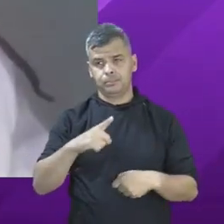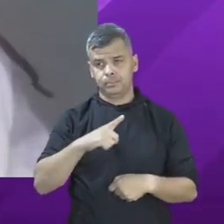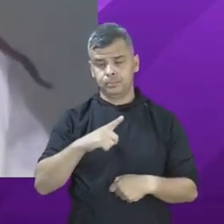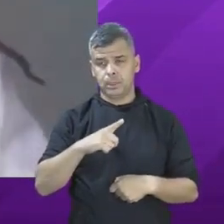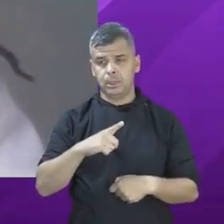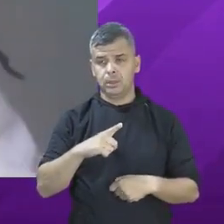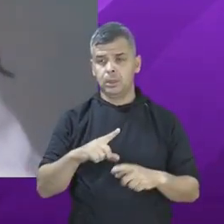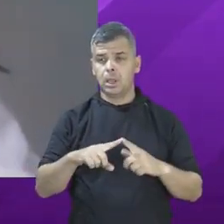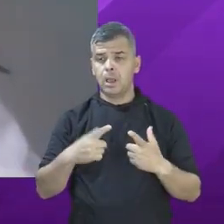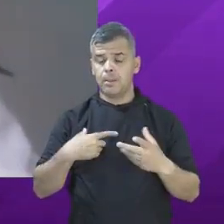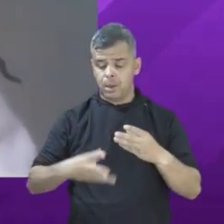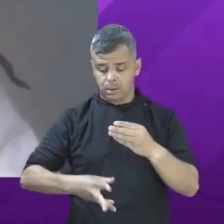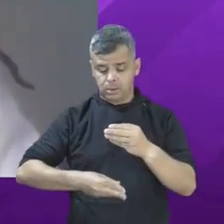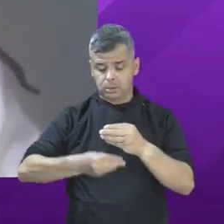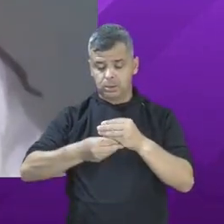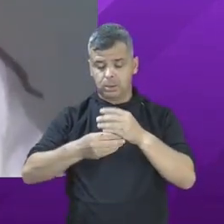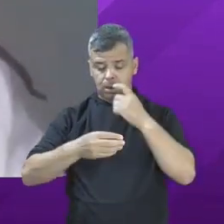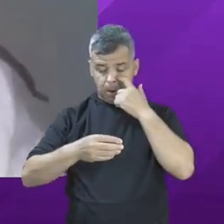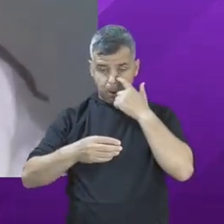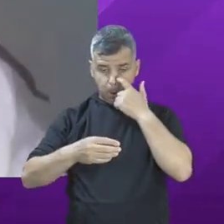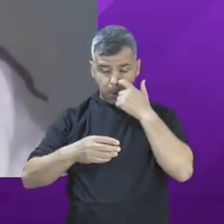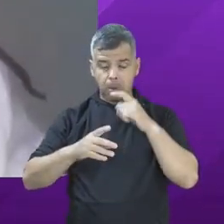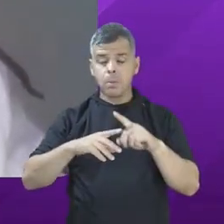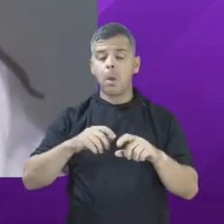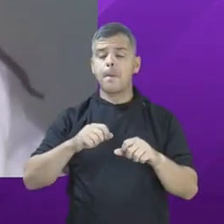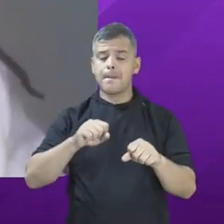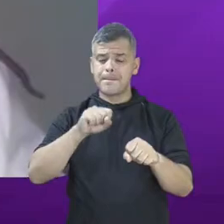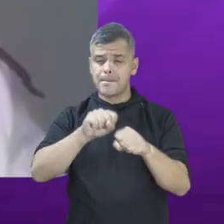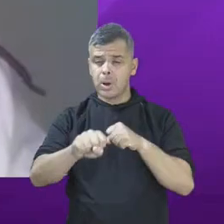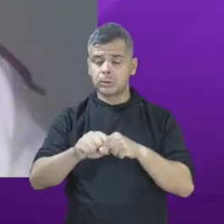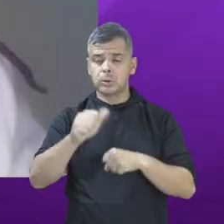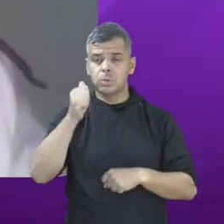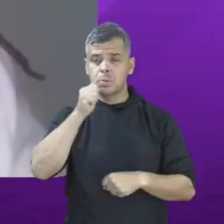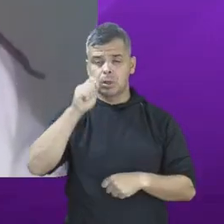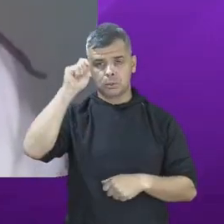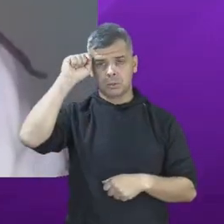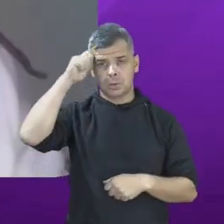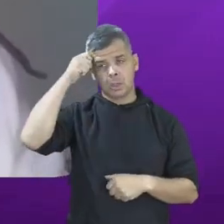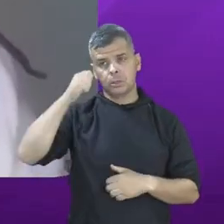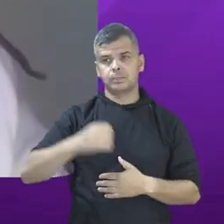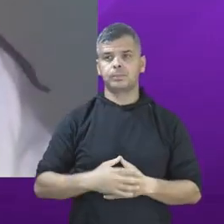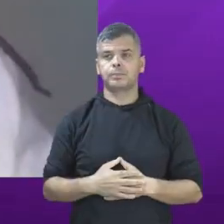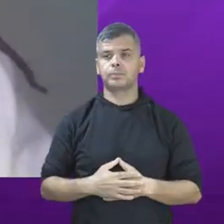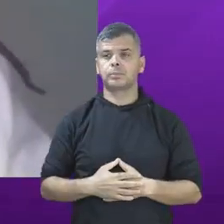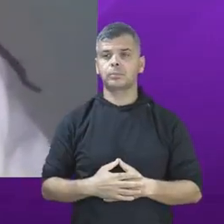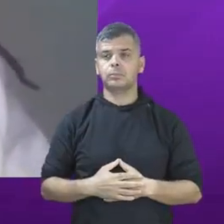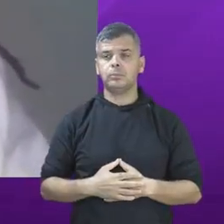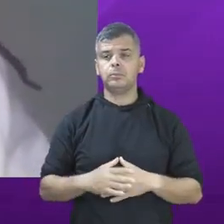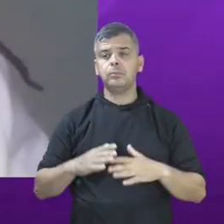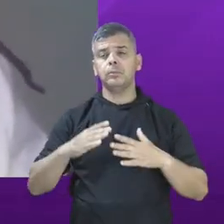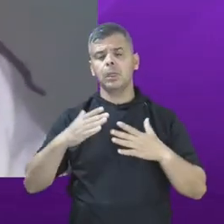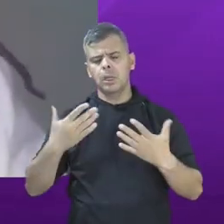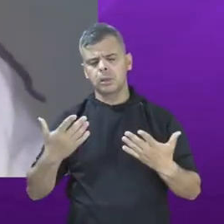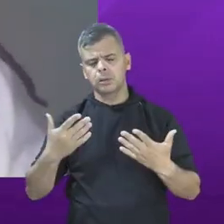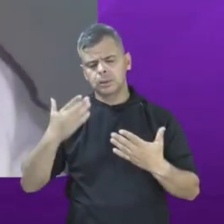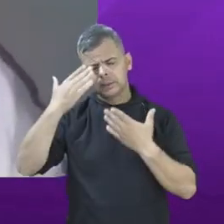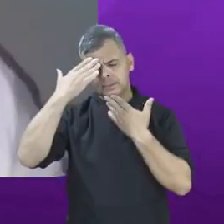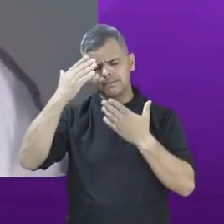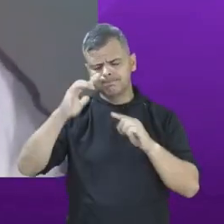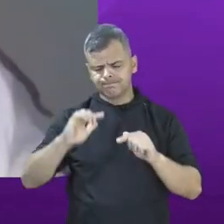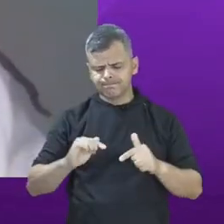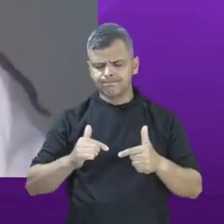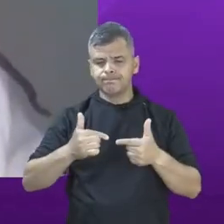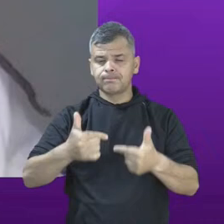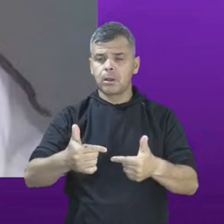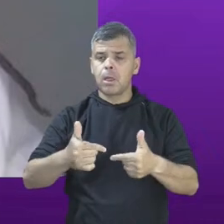ainda para acrescentar sobre o feminismo negro, né? Eu acho que graças às nossas lutas, né, as lutas